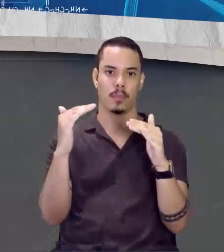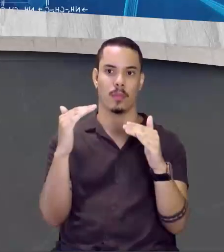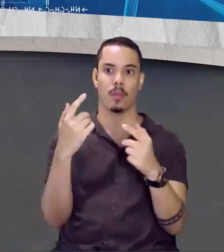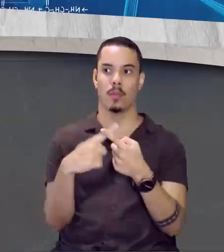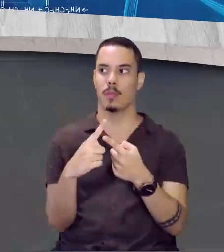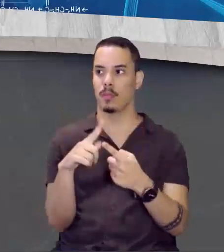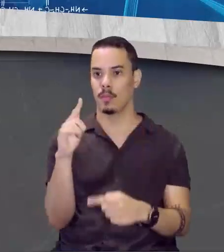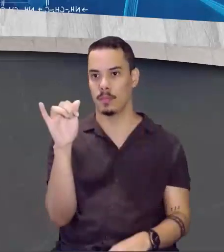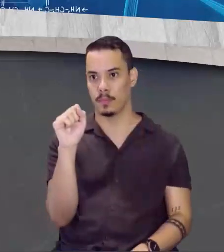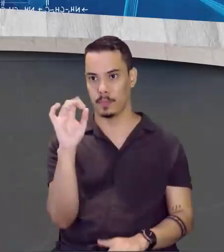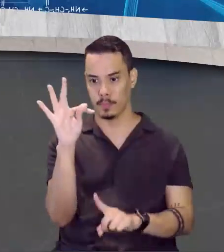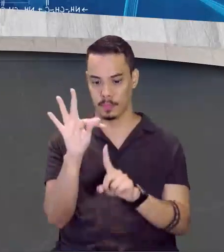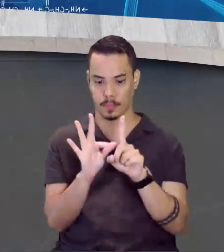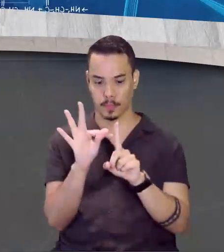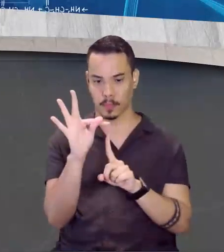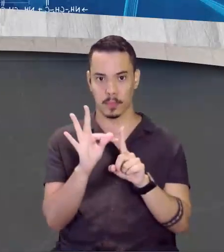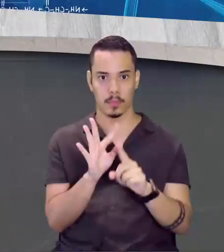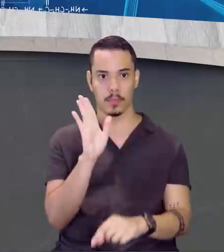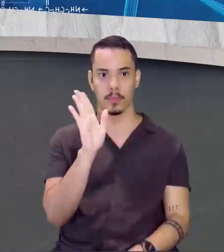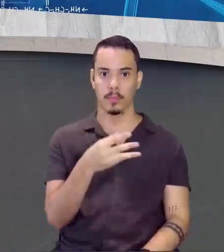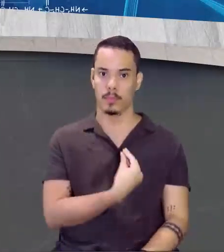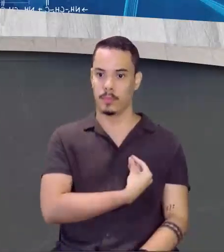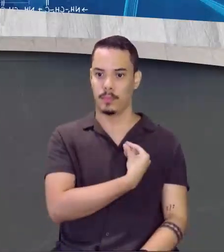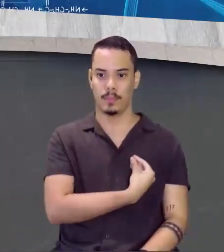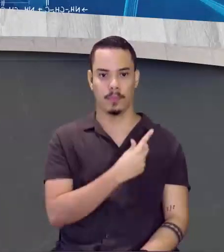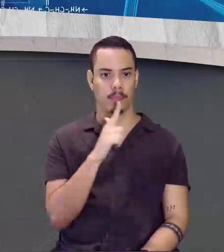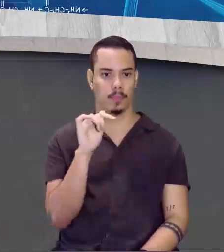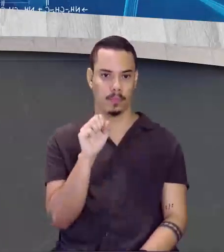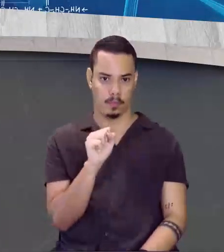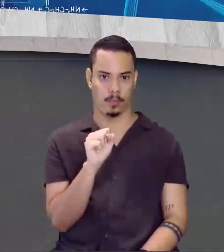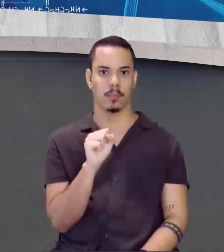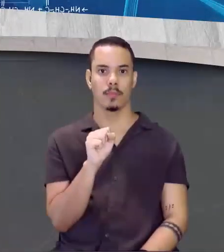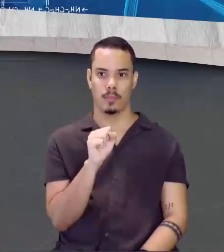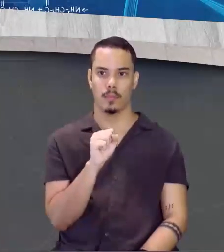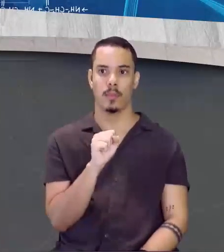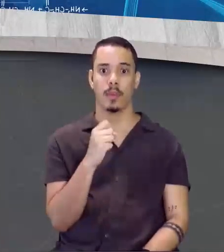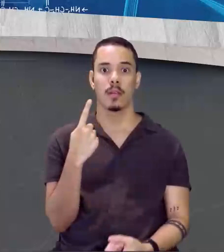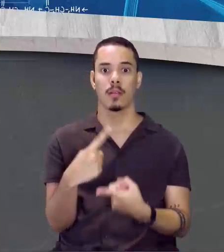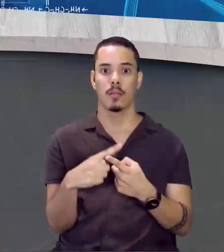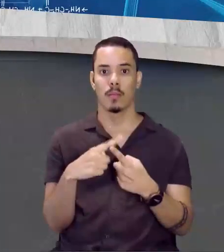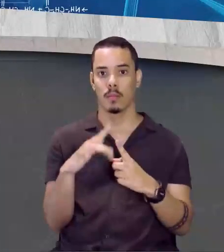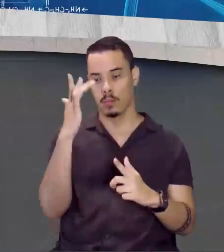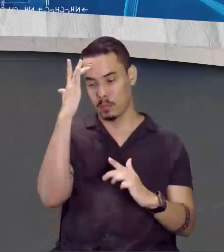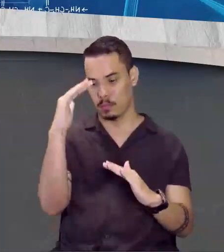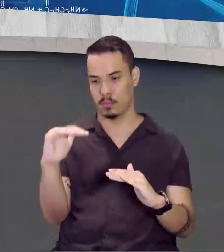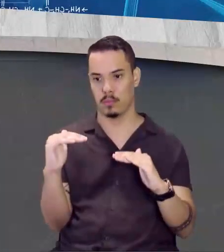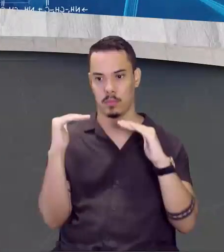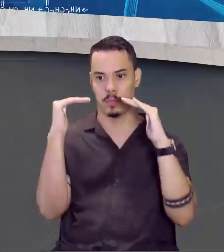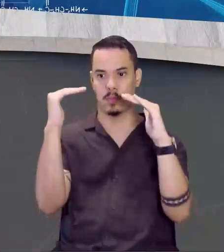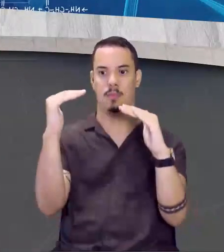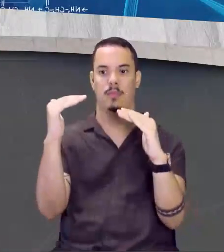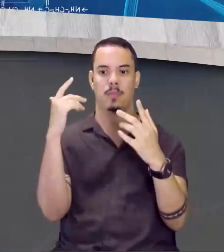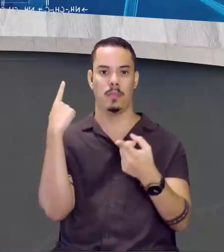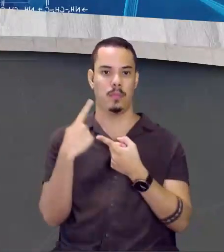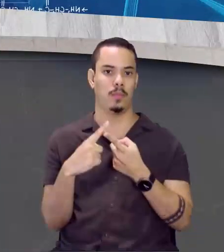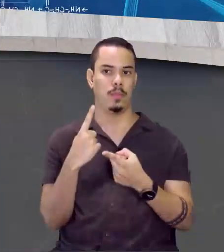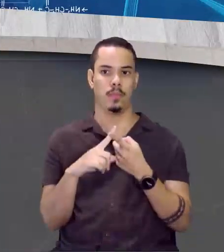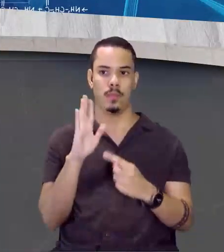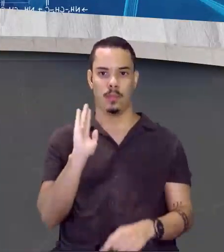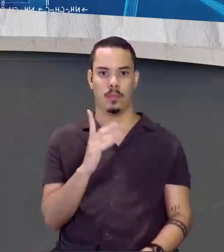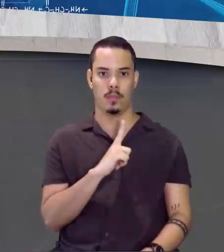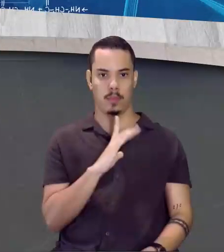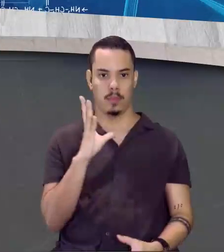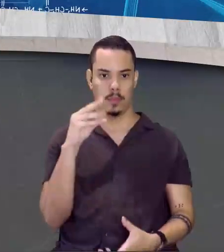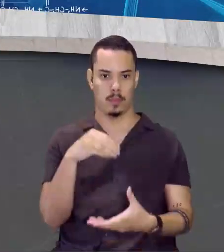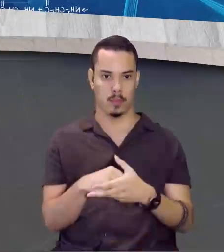na temperatura ambiente já está na fase gasosa. E por que nobres? Nobres porque eles estão com a